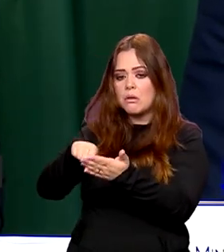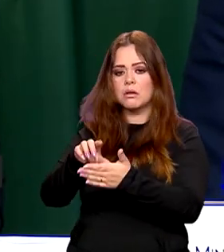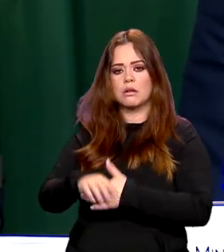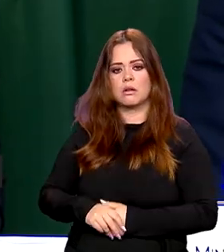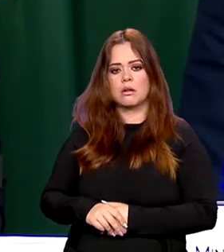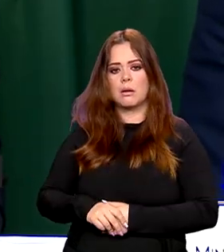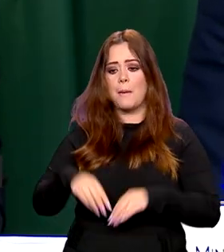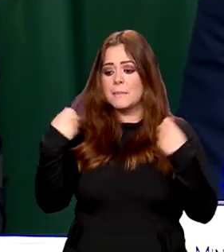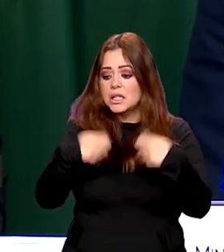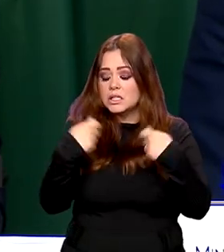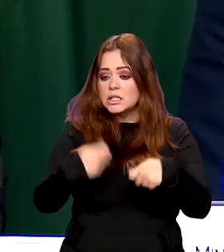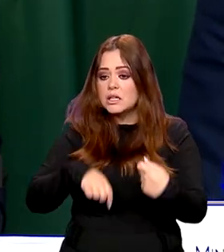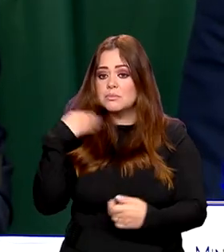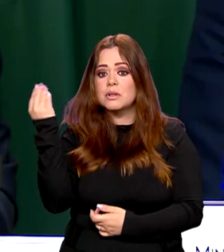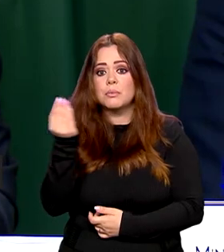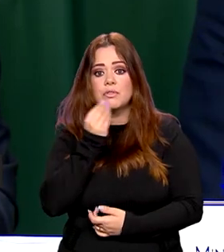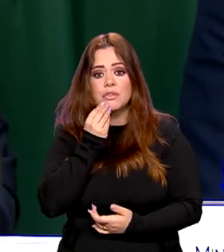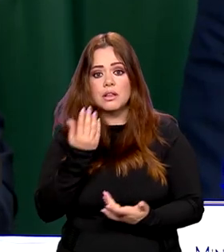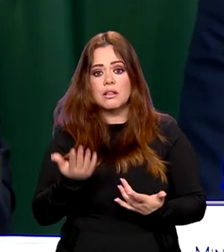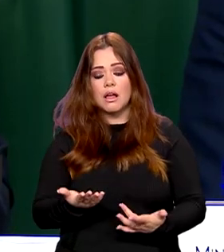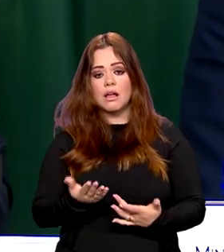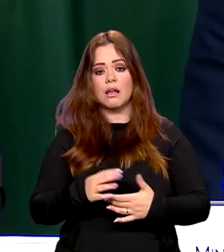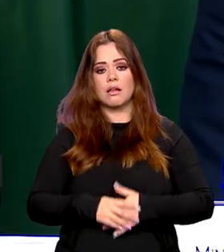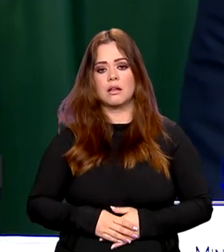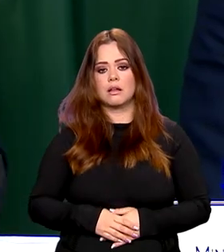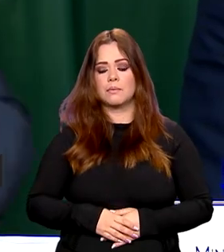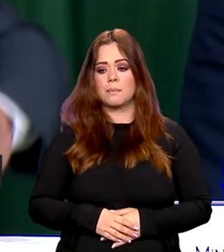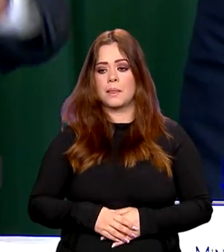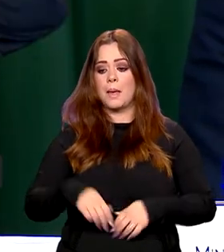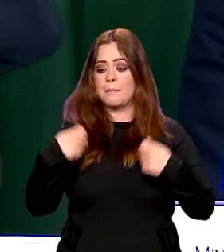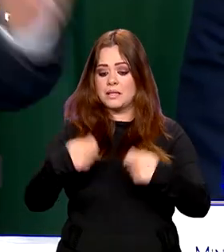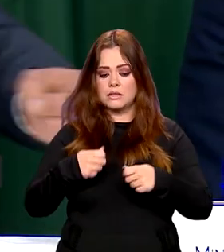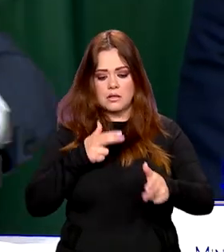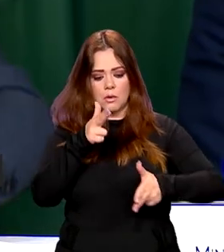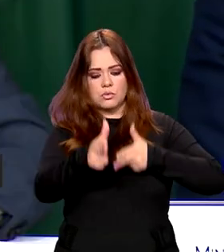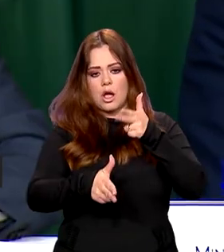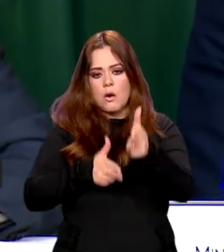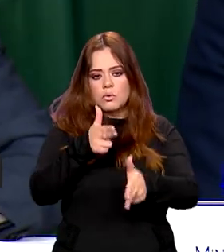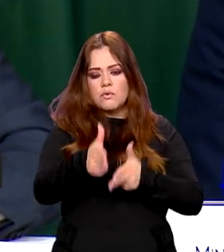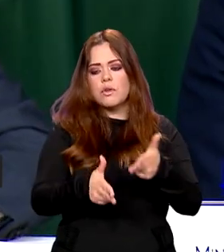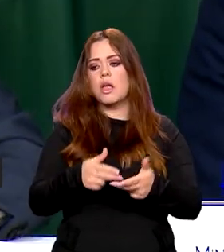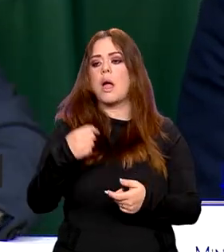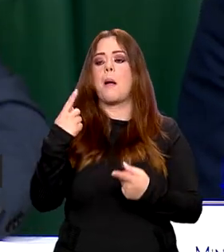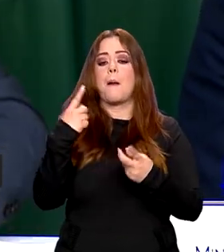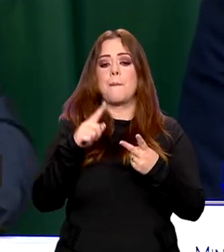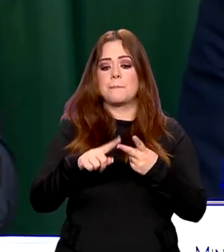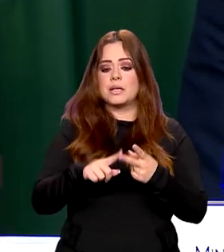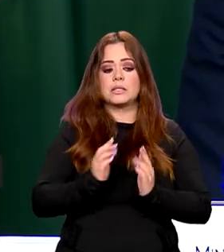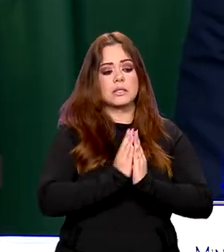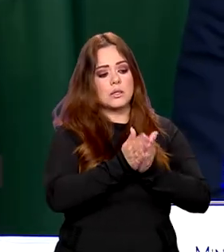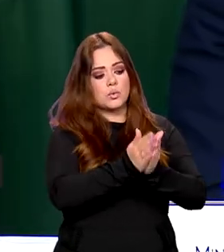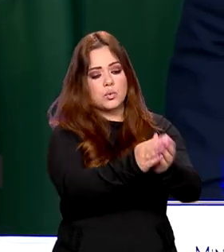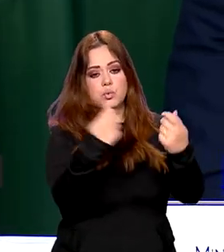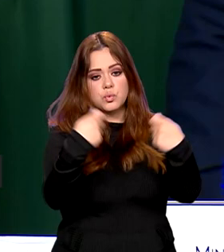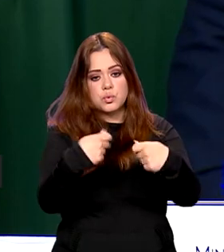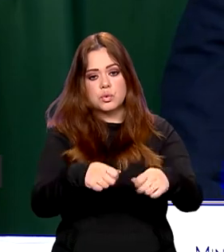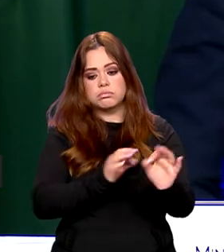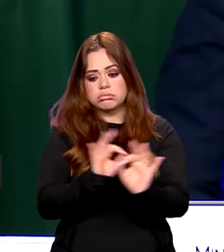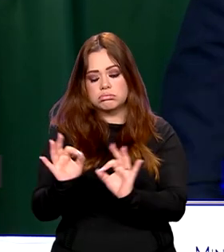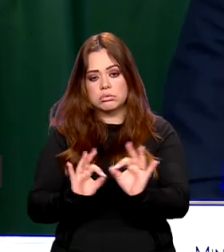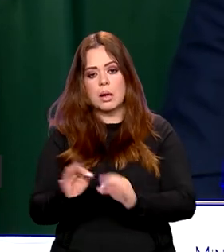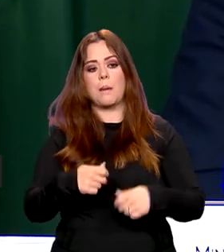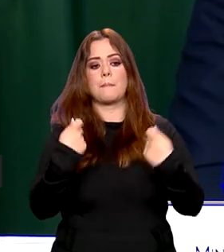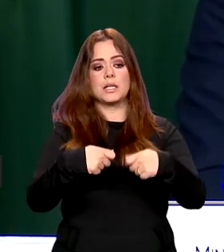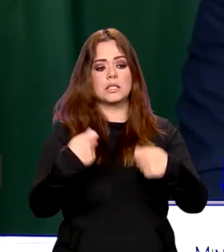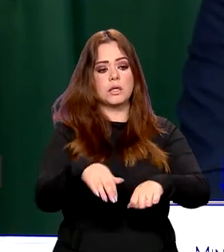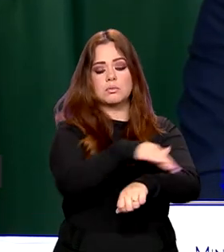isso. Nós precisamos fazer a ferrovia que nós temos que fazer, a rodovia que nós temos que fazer, os navios que nós temos que fazer. Esse país tem